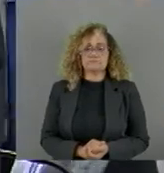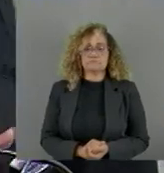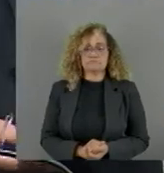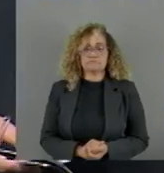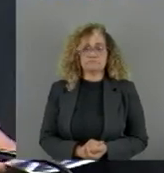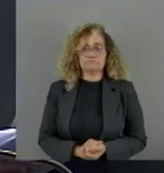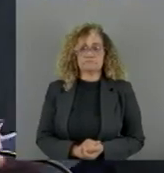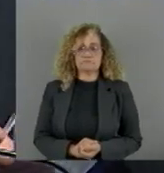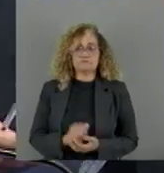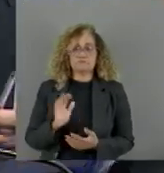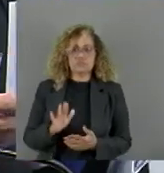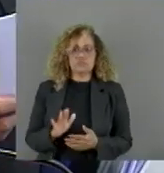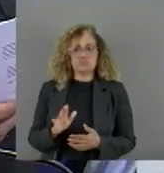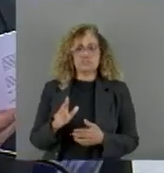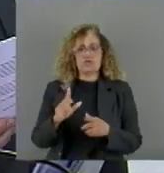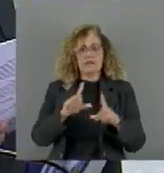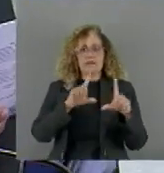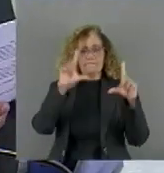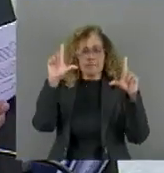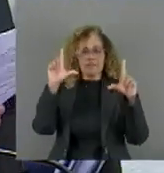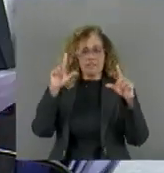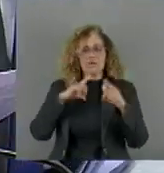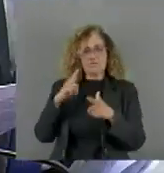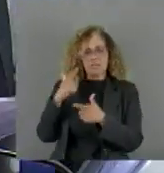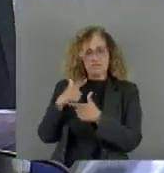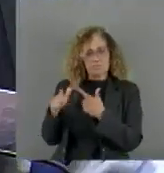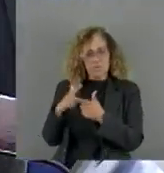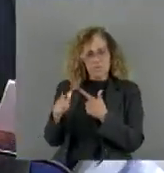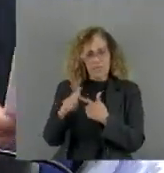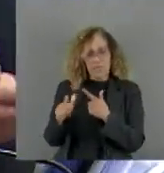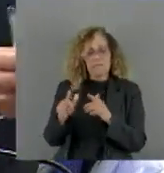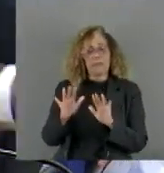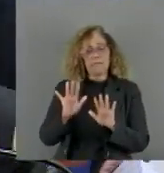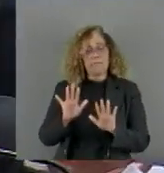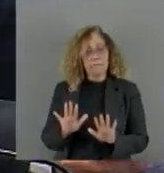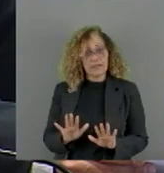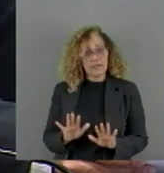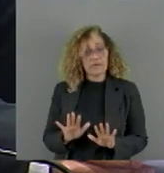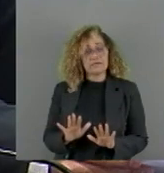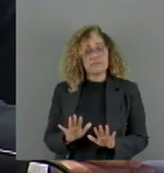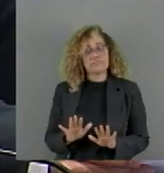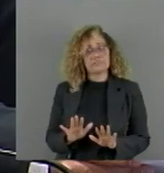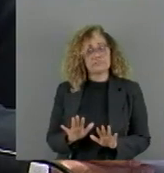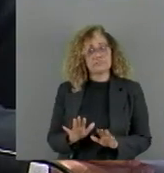o painel teve um problema, mas aparentemente está...